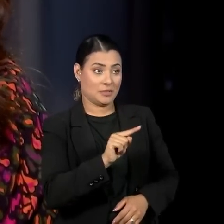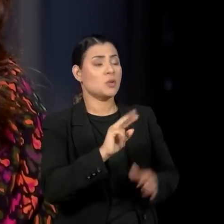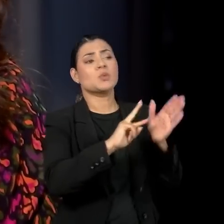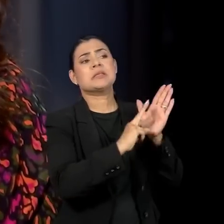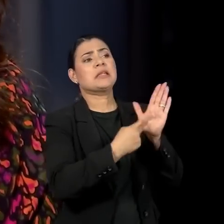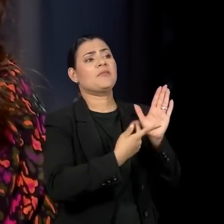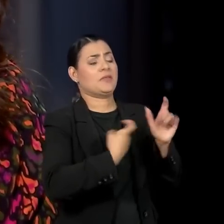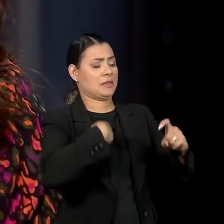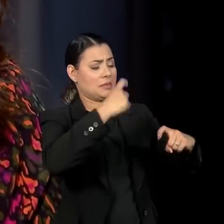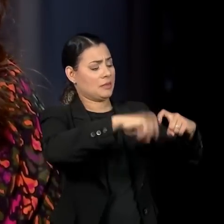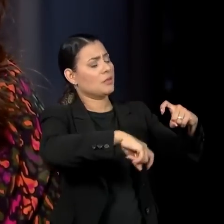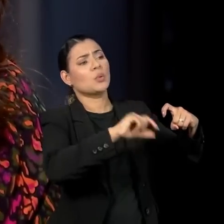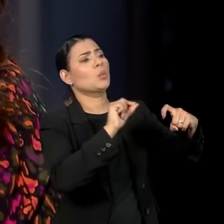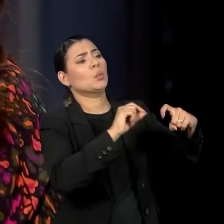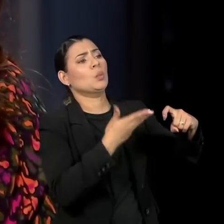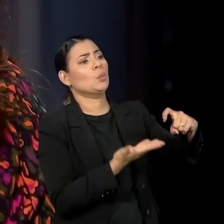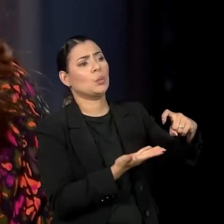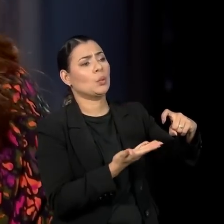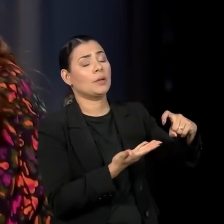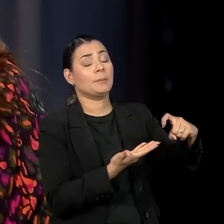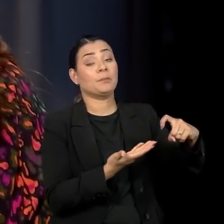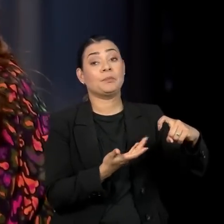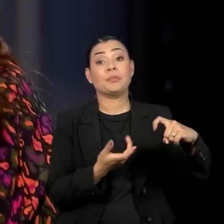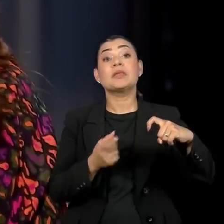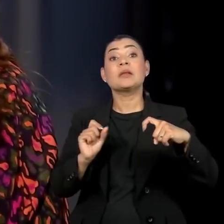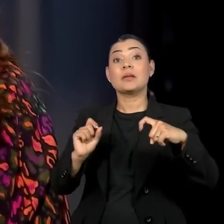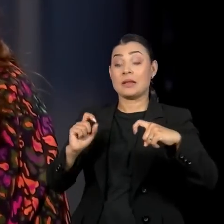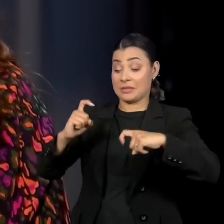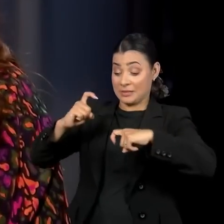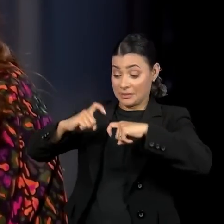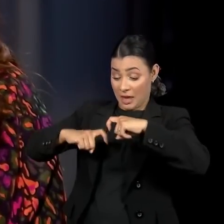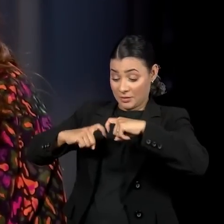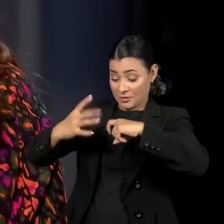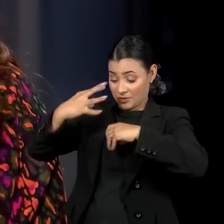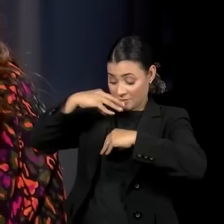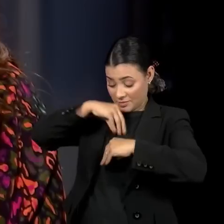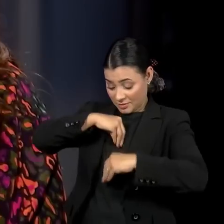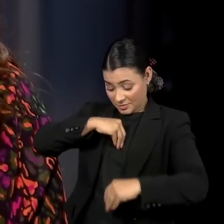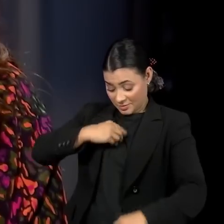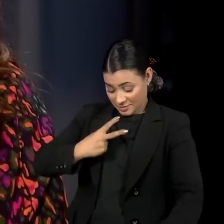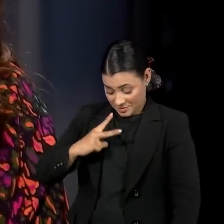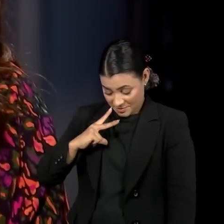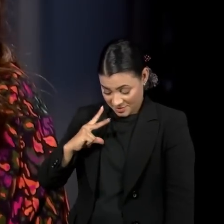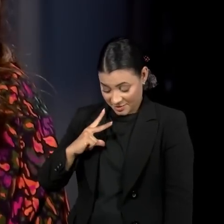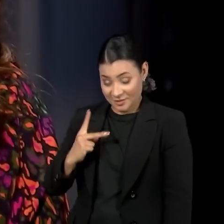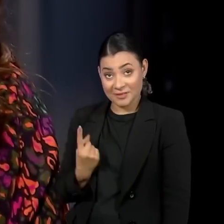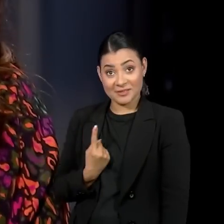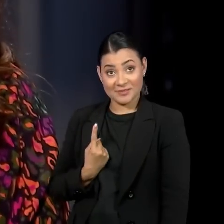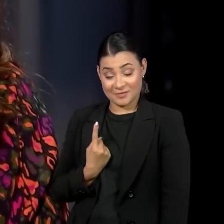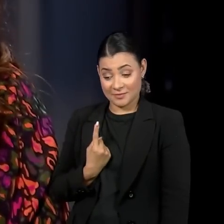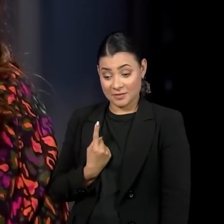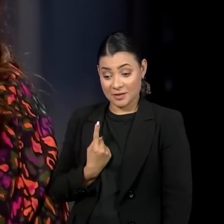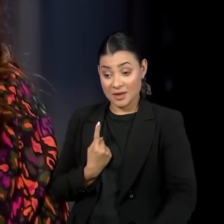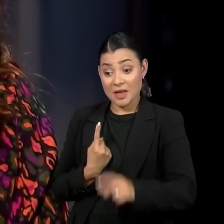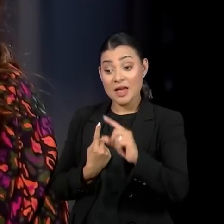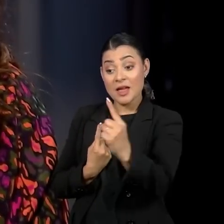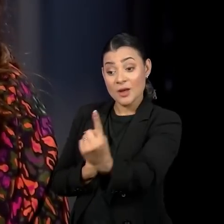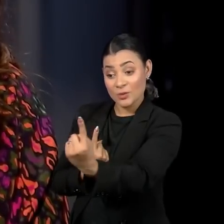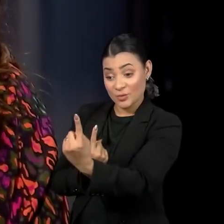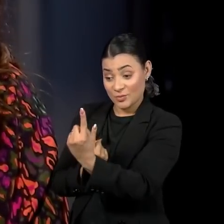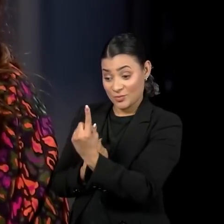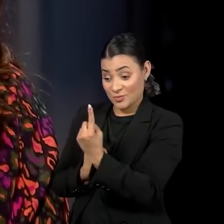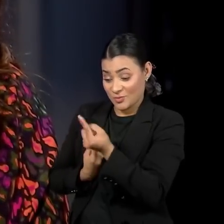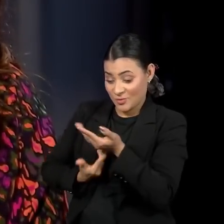O sexo é um encontro, primeiro consigo, depois com o outro, e ele é uma troca.